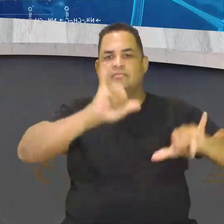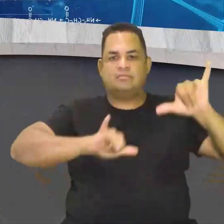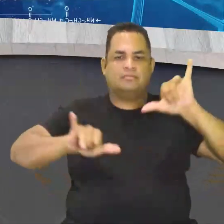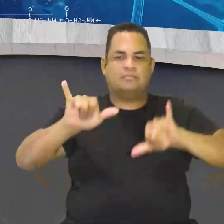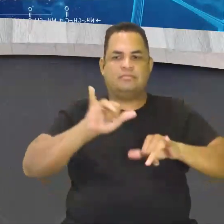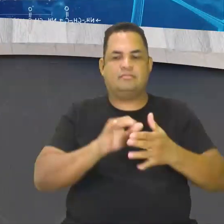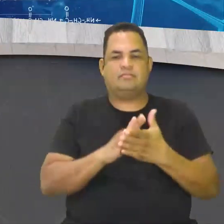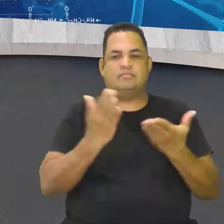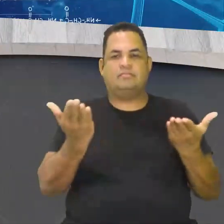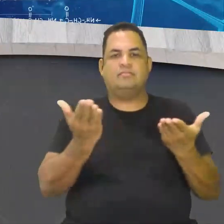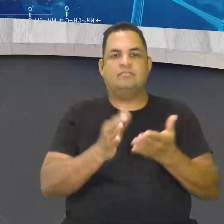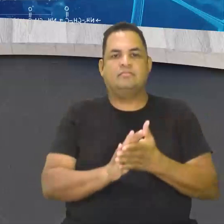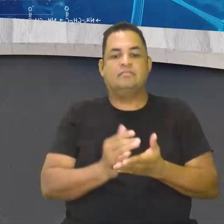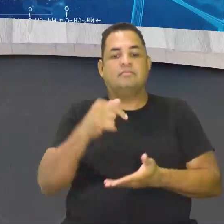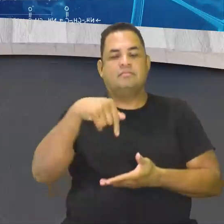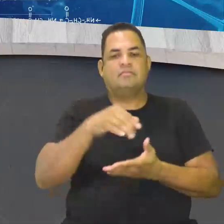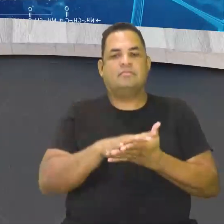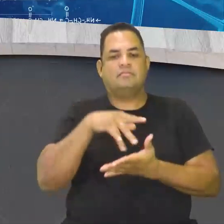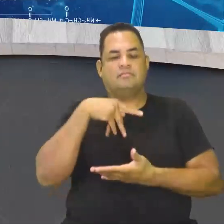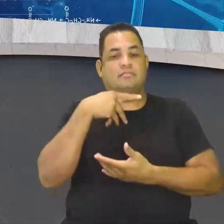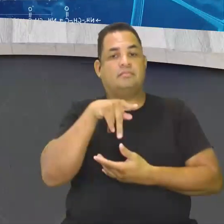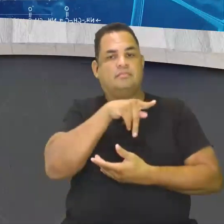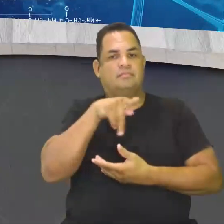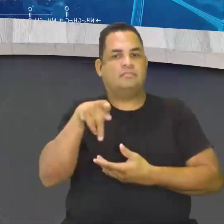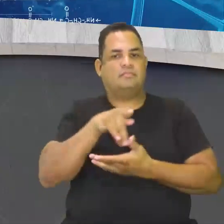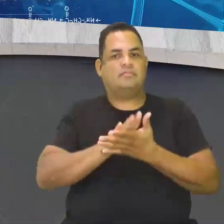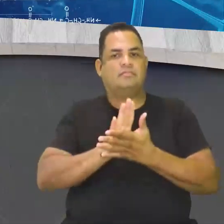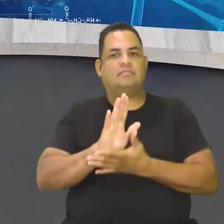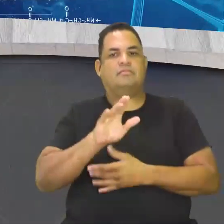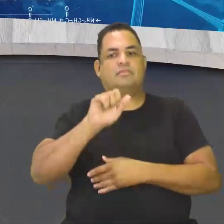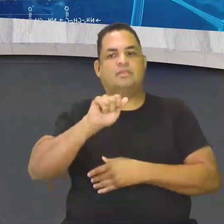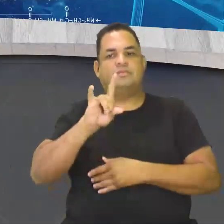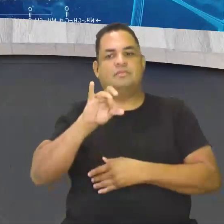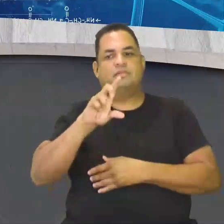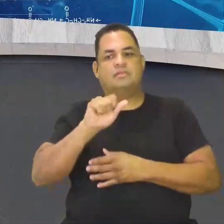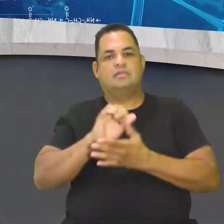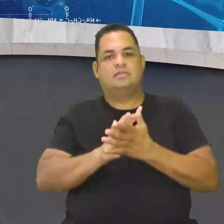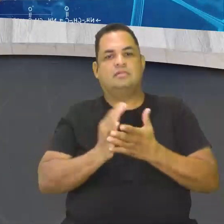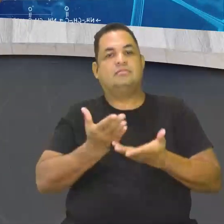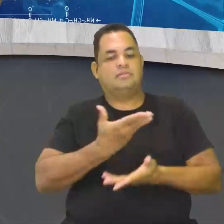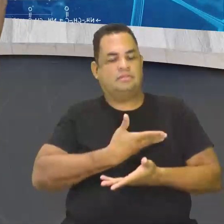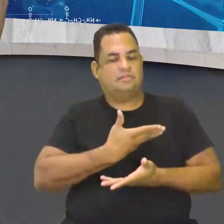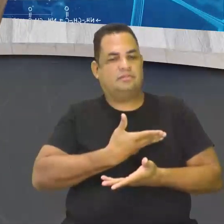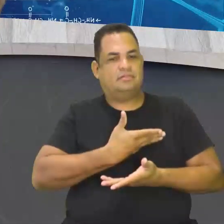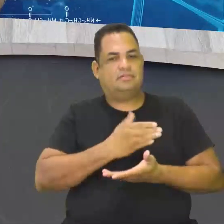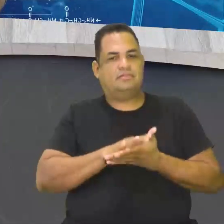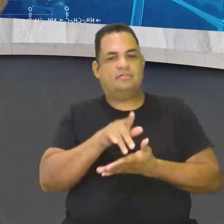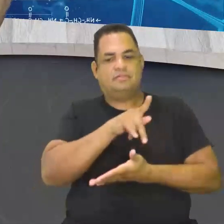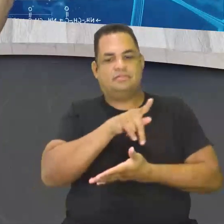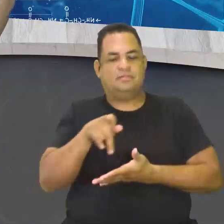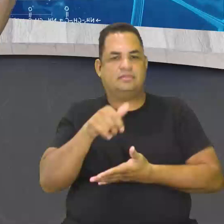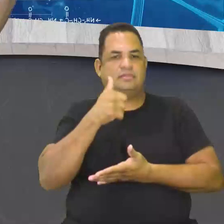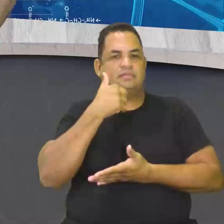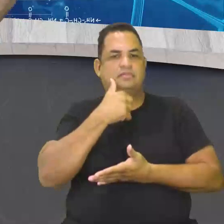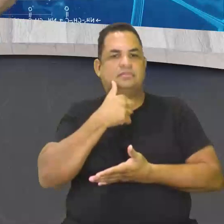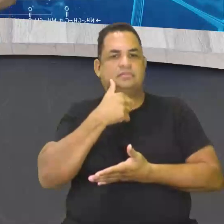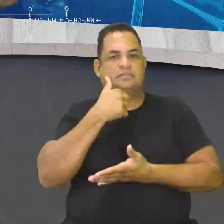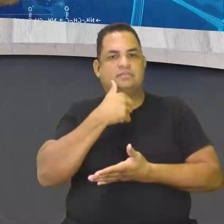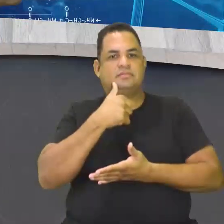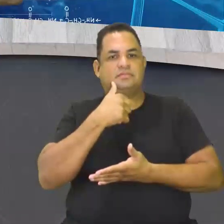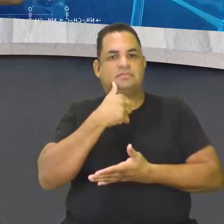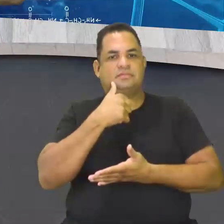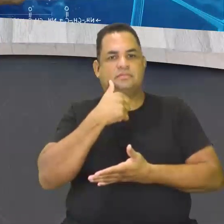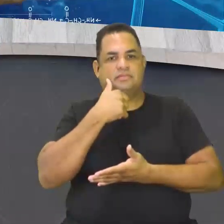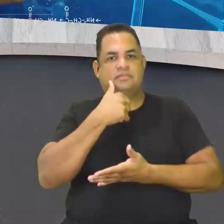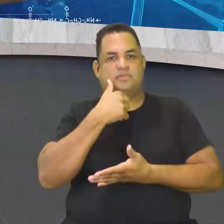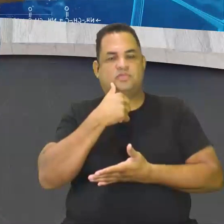para você. Aqui quem fala é o professor Almeida e minha nobre colega, Professora Sabrina.